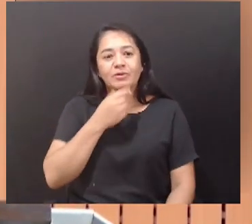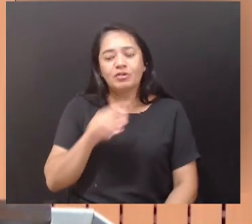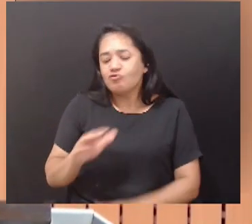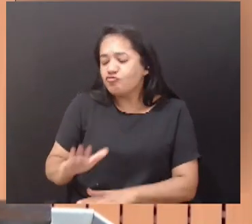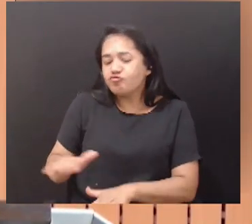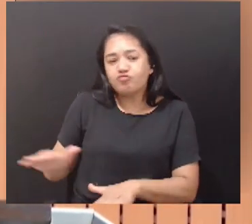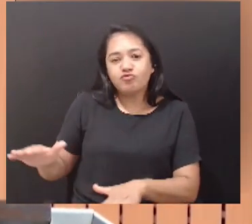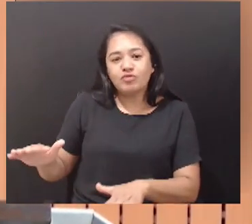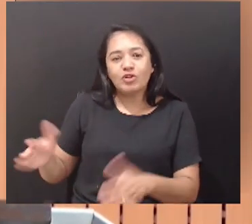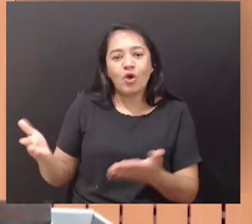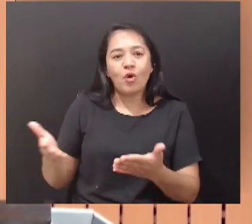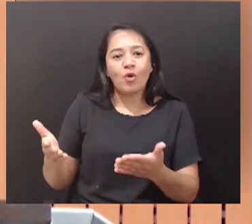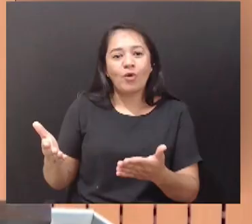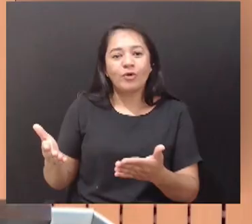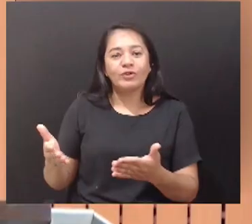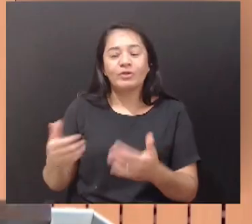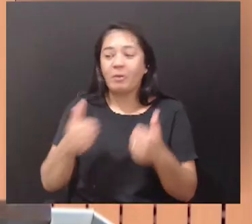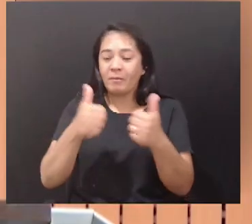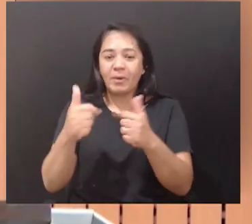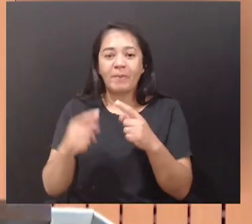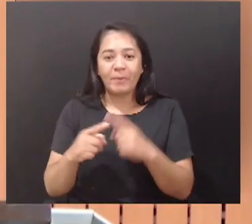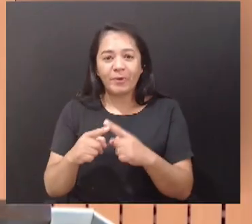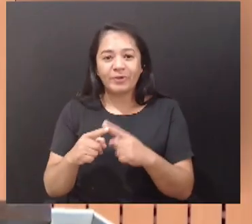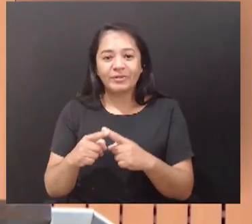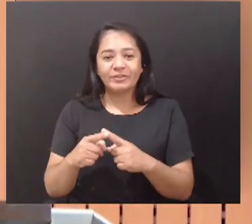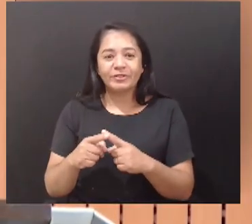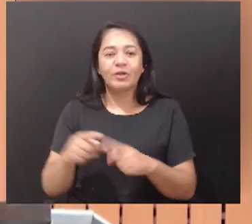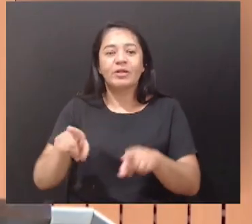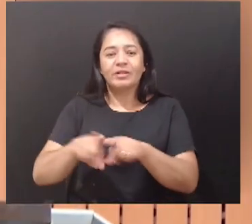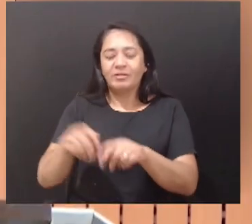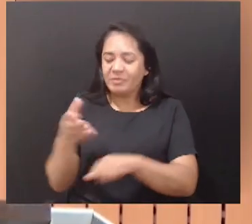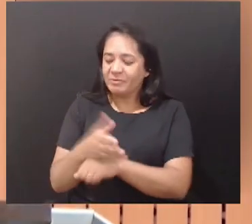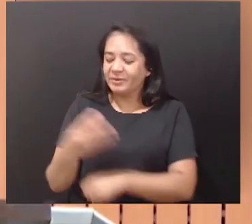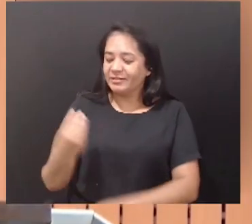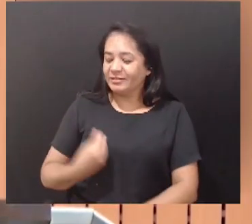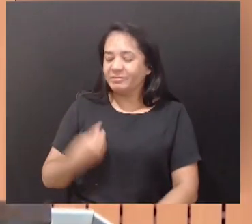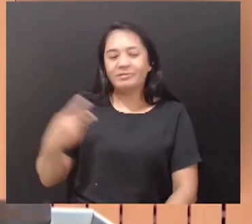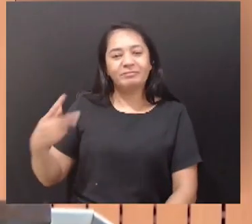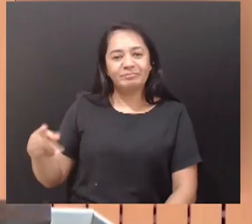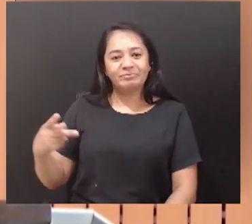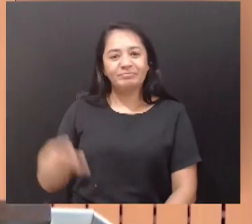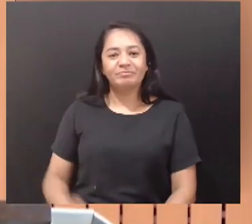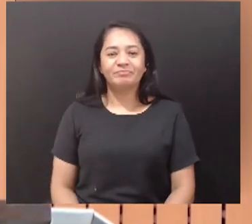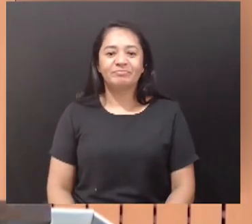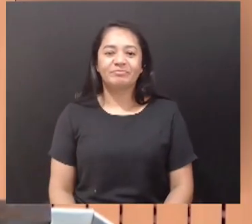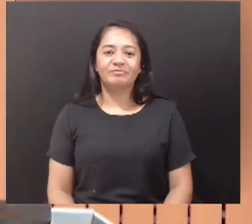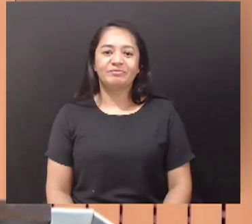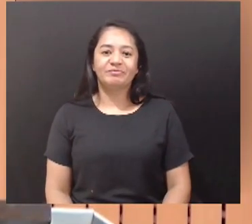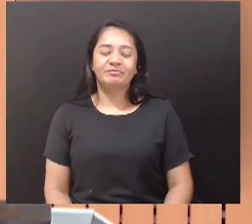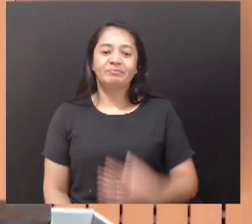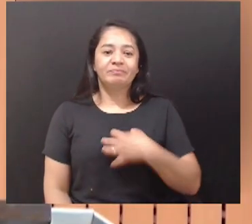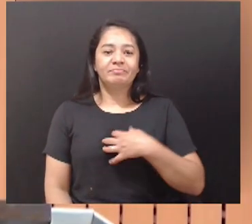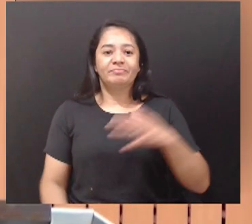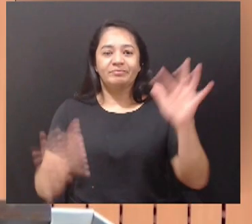se estão bem, é porque eu fiz parte da vida deles. Então, eu assim, me sinto feliz hoje.